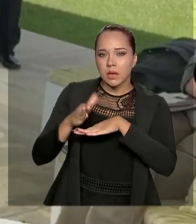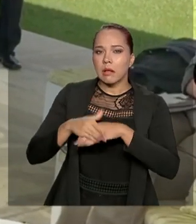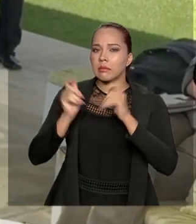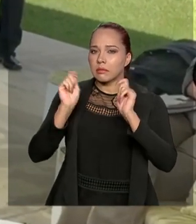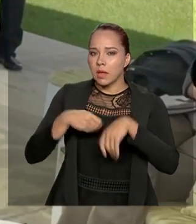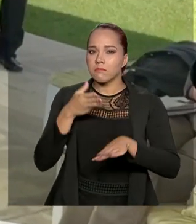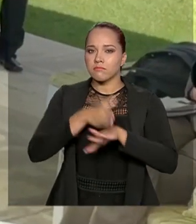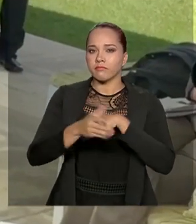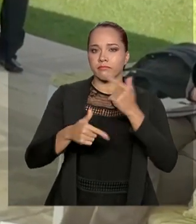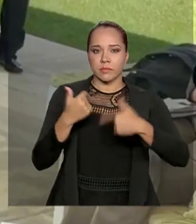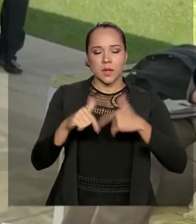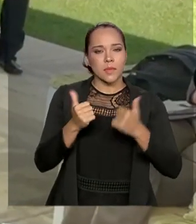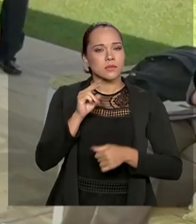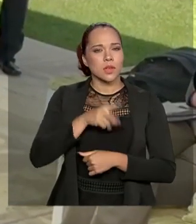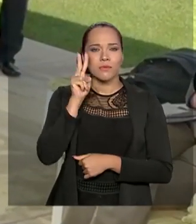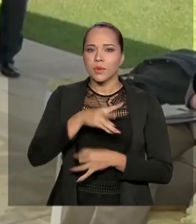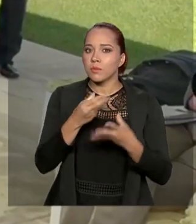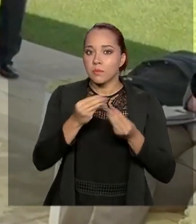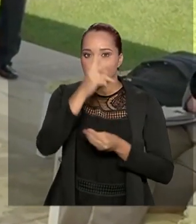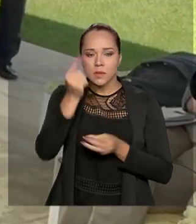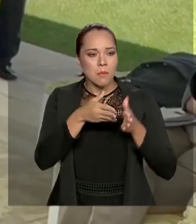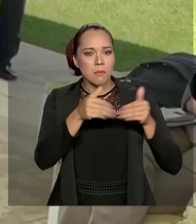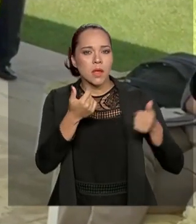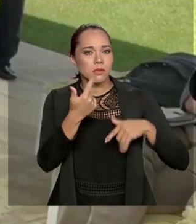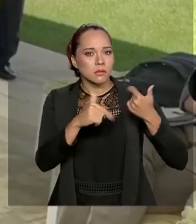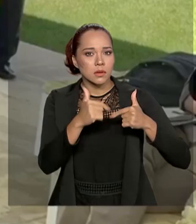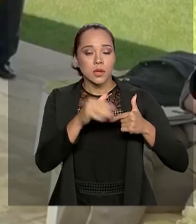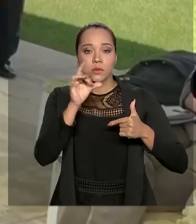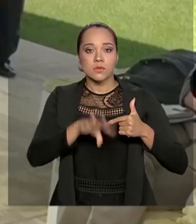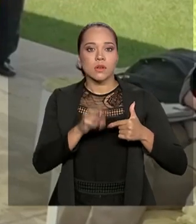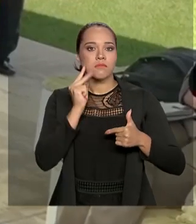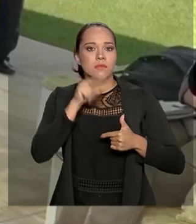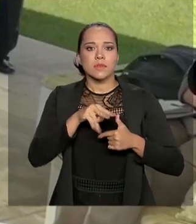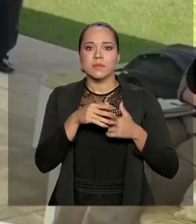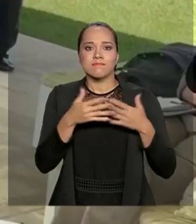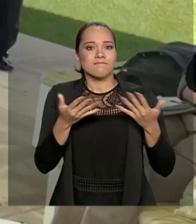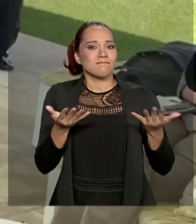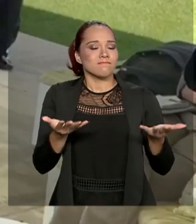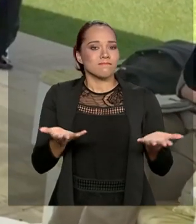de trabalho? Eu diria muito isso. O cara vai pedir emprego para você. Muitas vezes você fala, poxa,